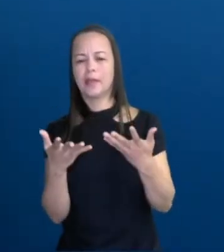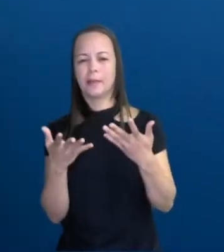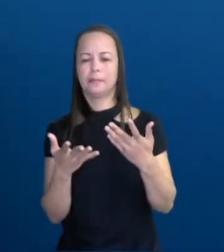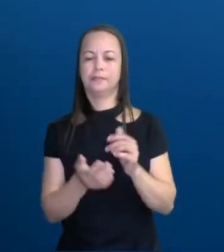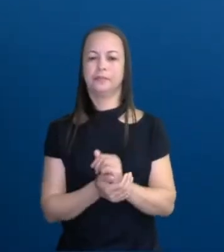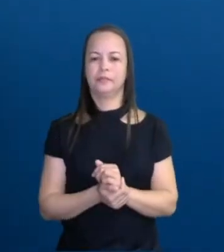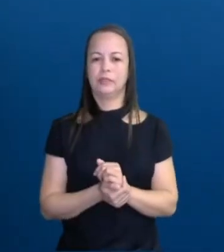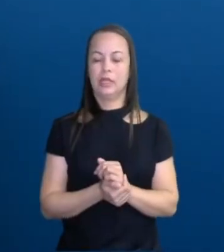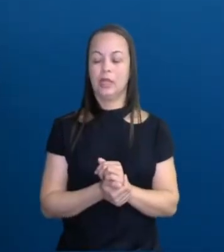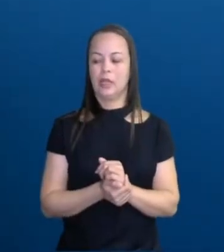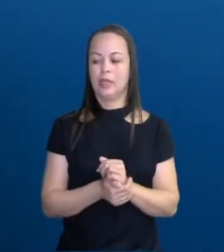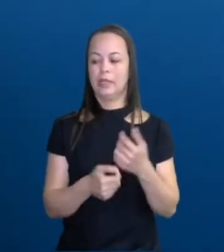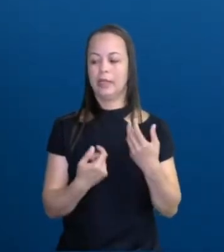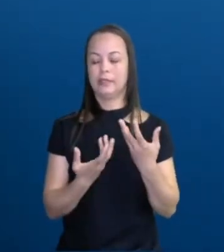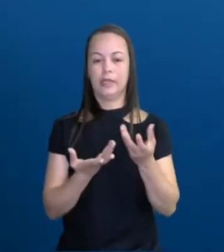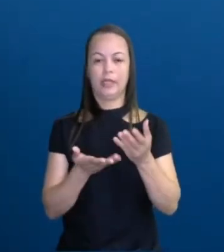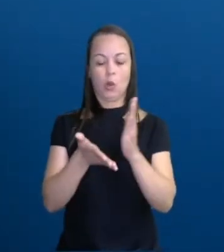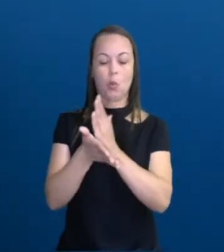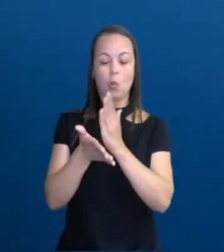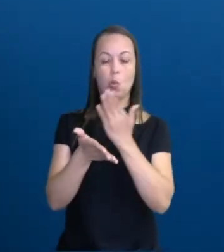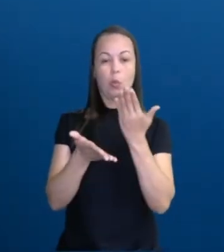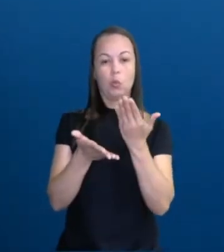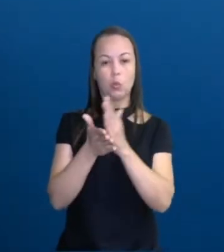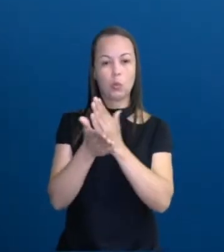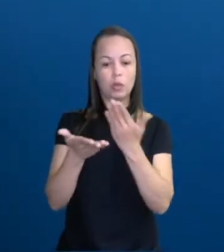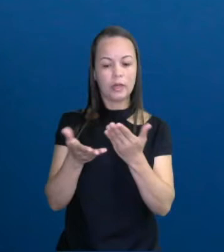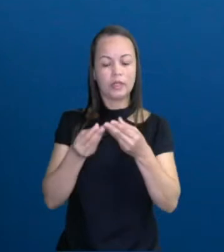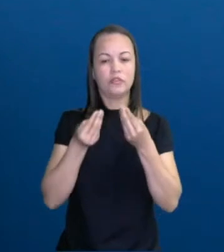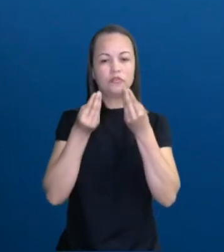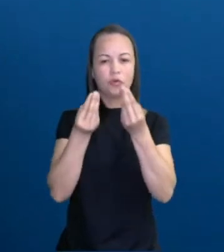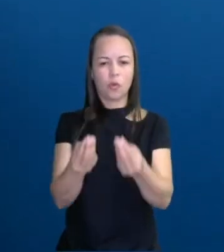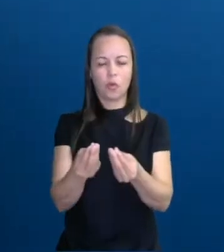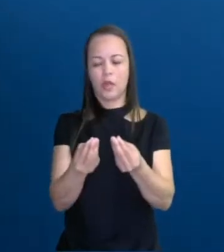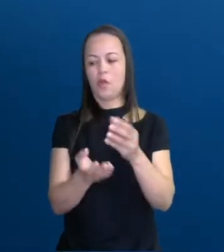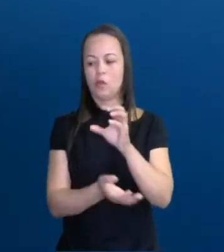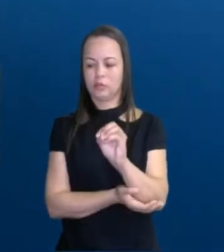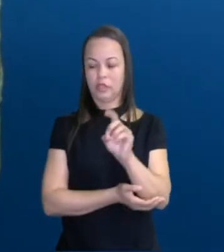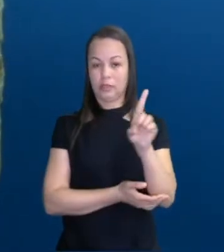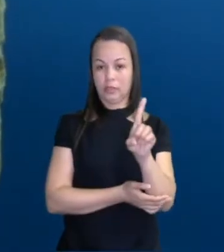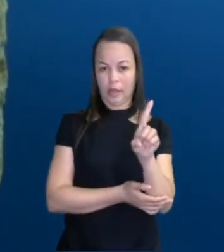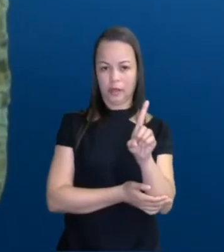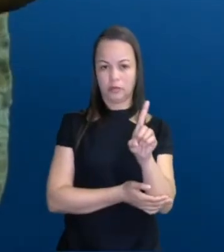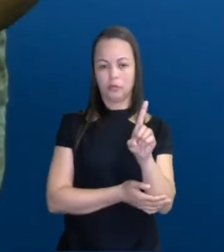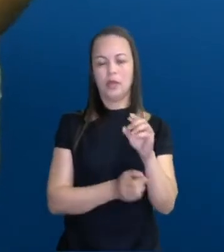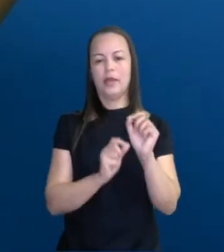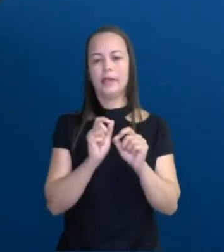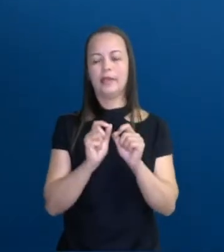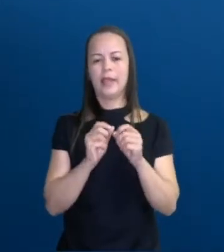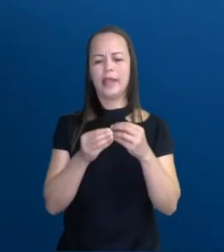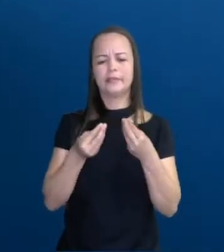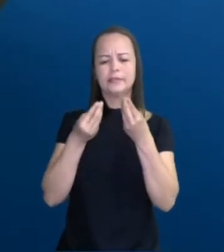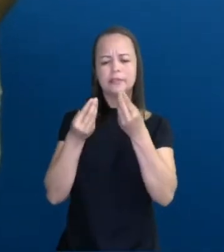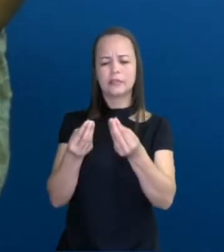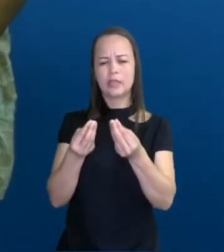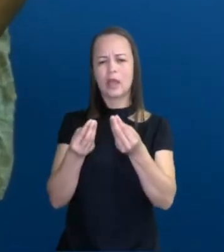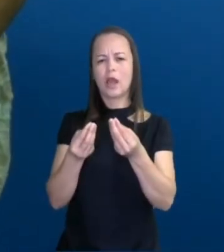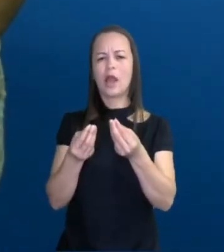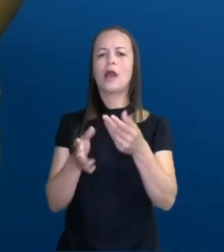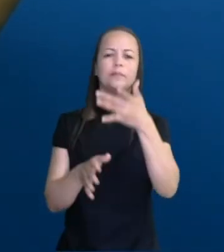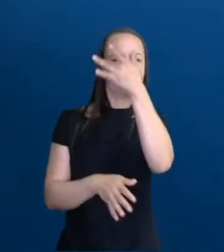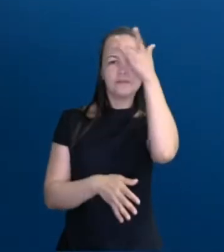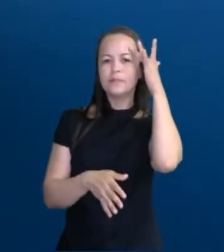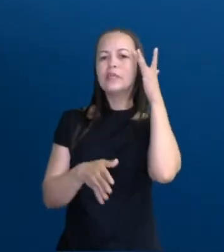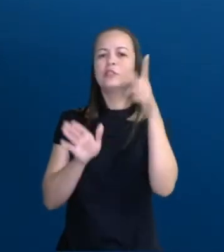Entreguei o livro. O livro é objeto direto. E entreguei o livro para quem? Ao